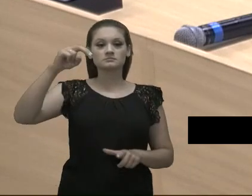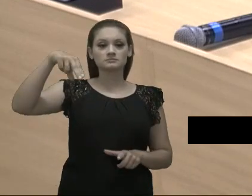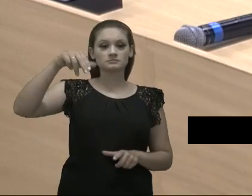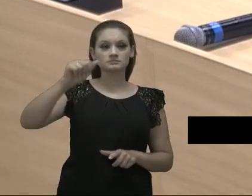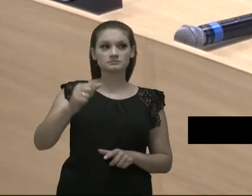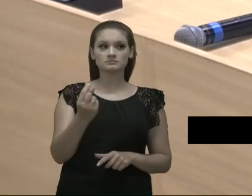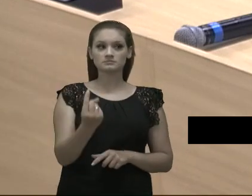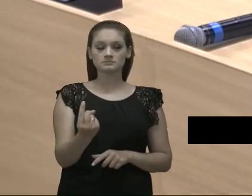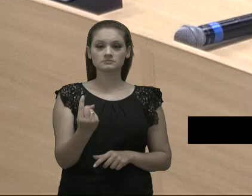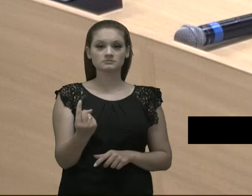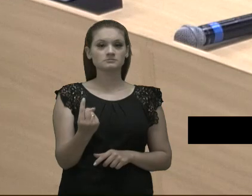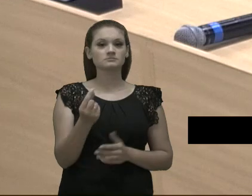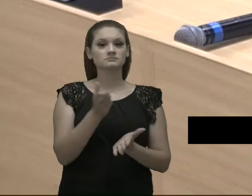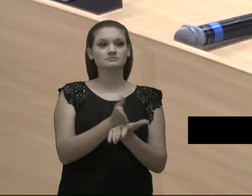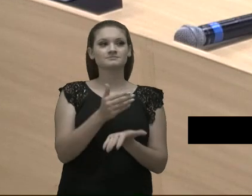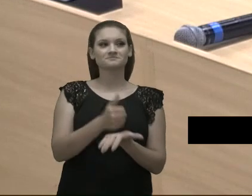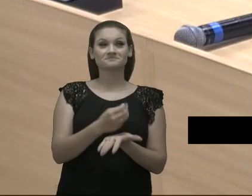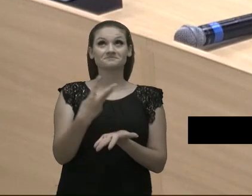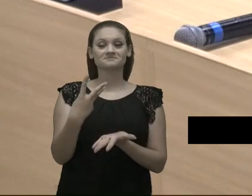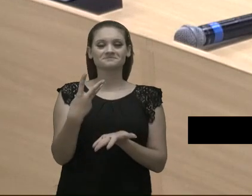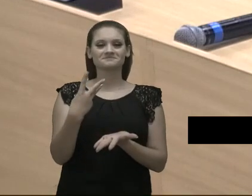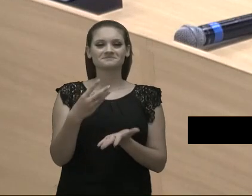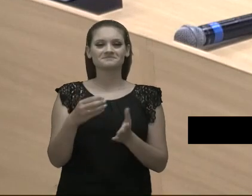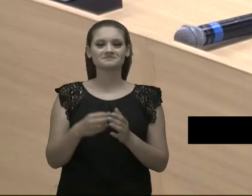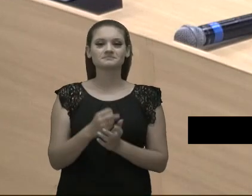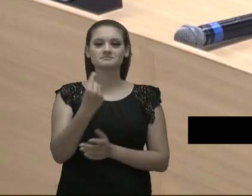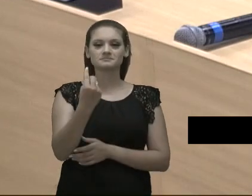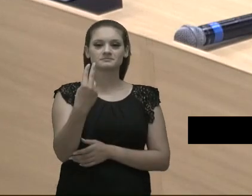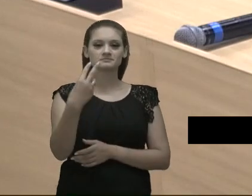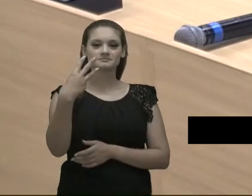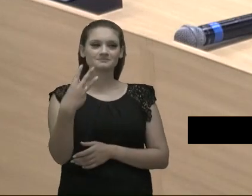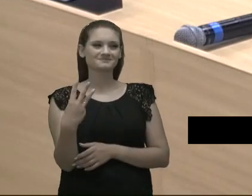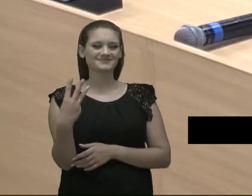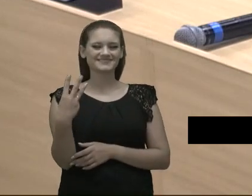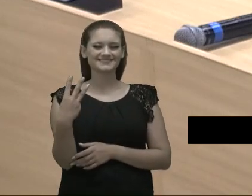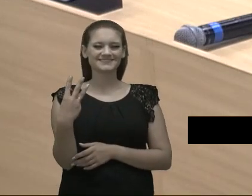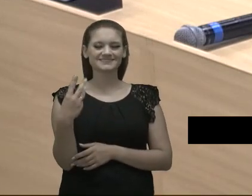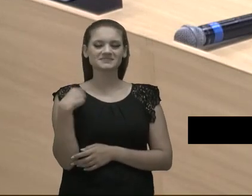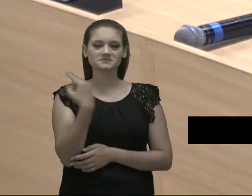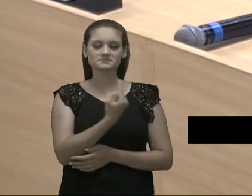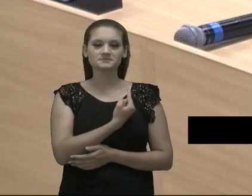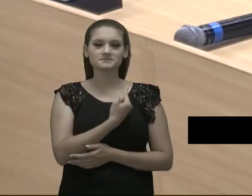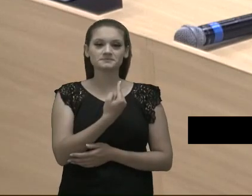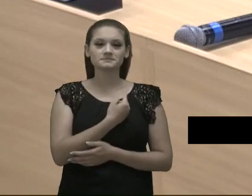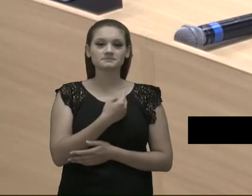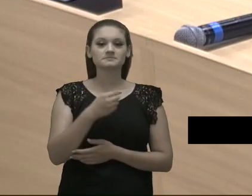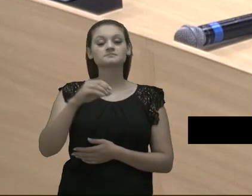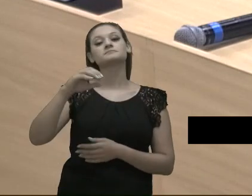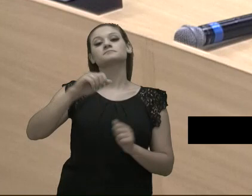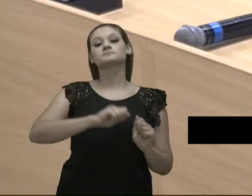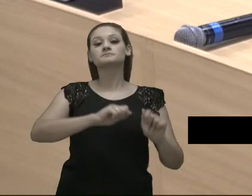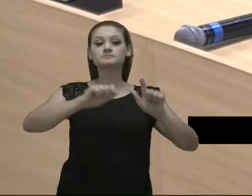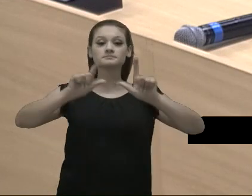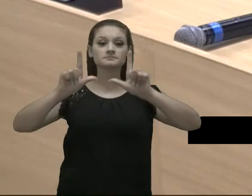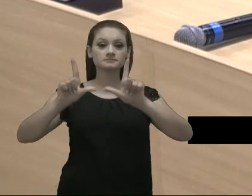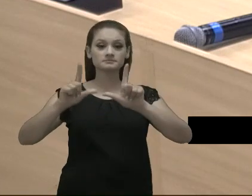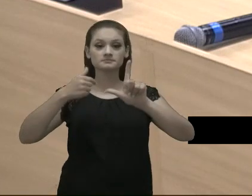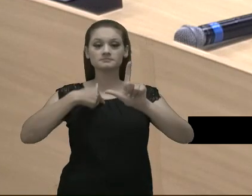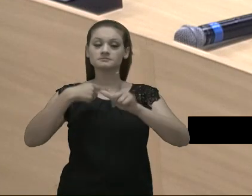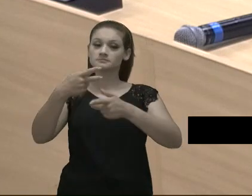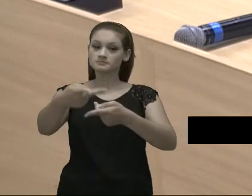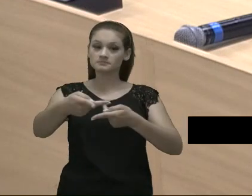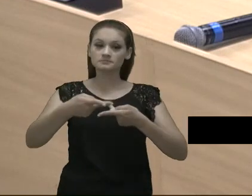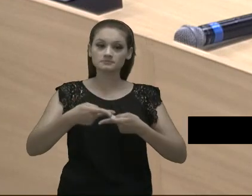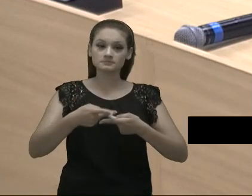gente chama, né? Porque a ONA é dividida em 3 etapas, ONA 1, 2 e 3. Então, a gente vai passar por uma acreditação e eu fui convidada